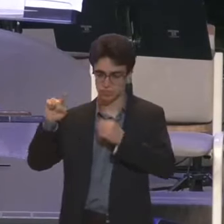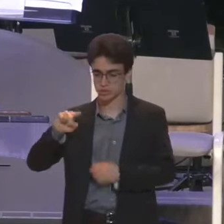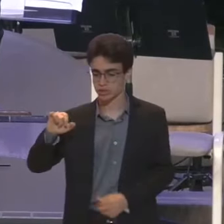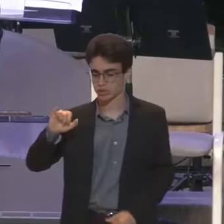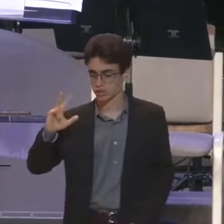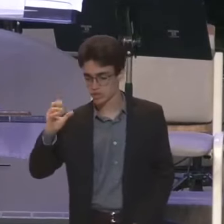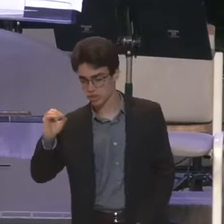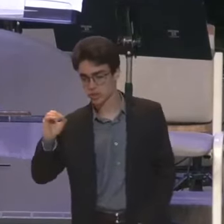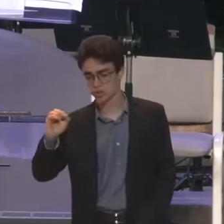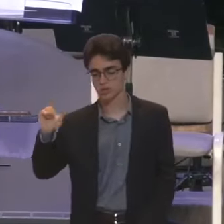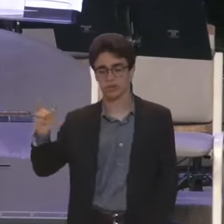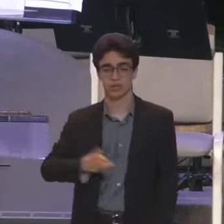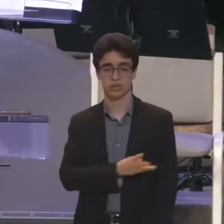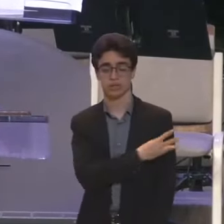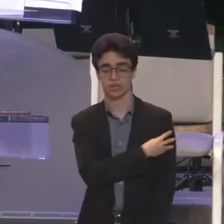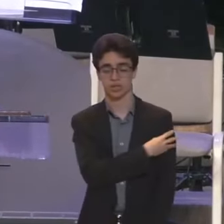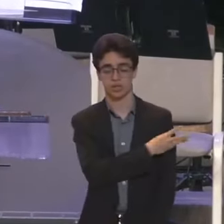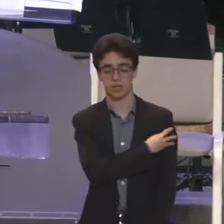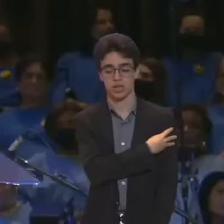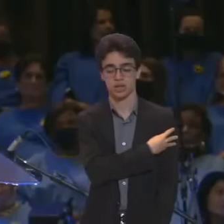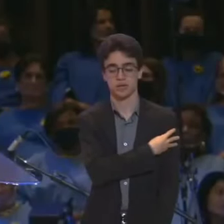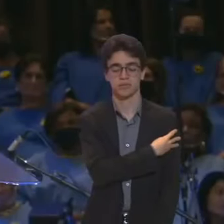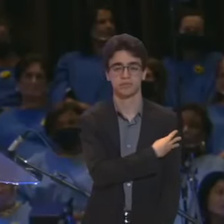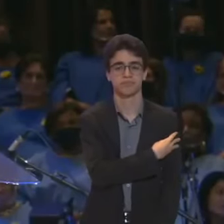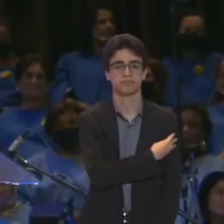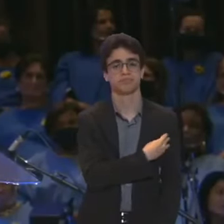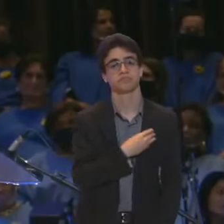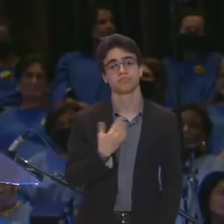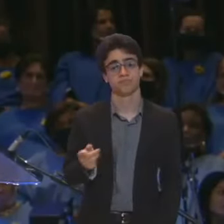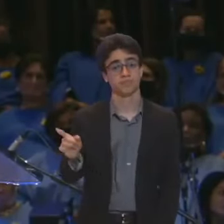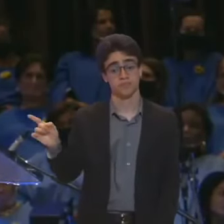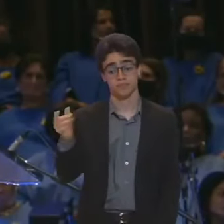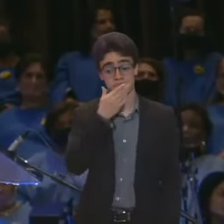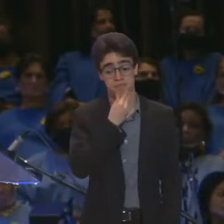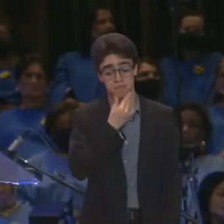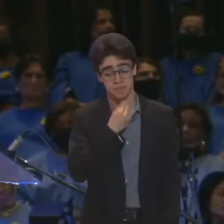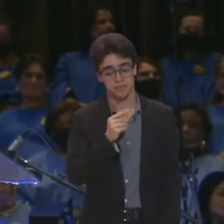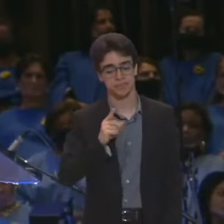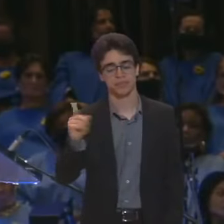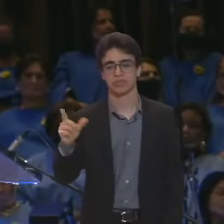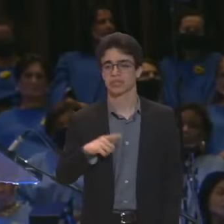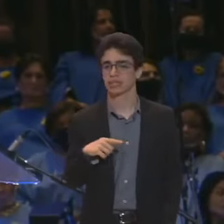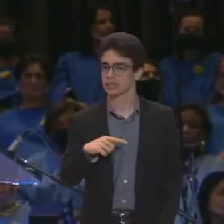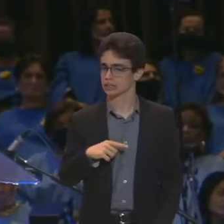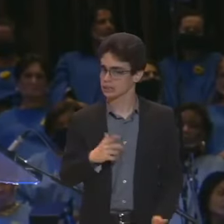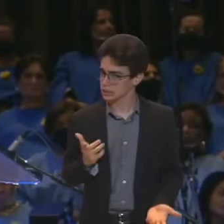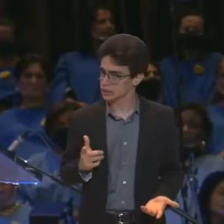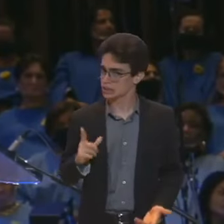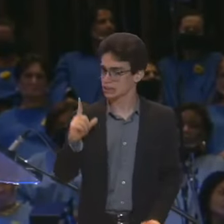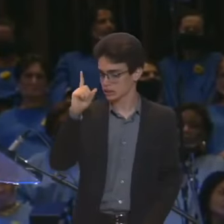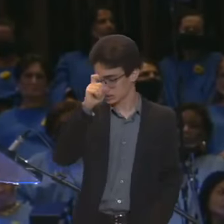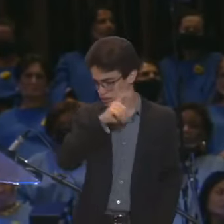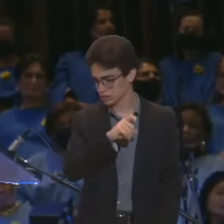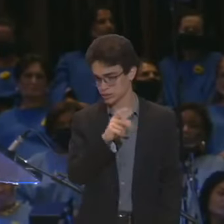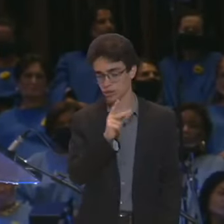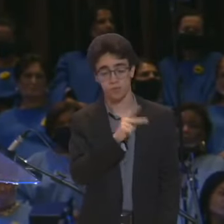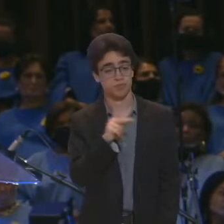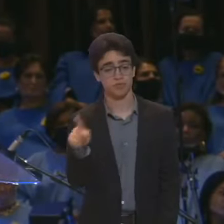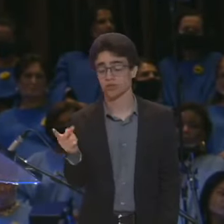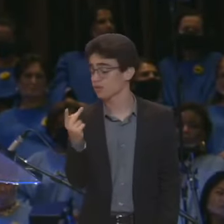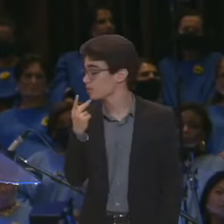Terceiro ano. E era um, olha, pensa no menino que dava trabalho. E a professora falou